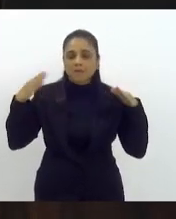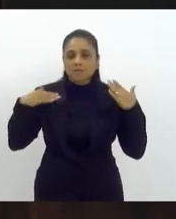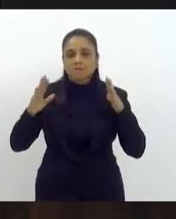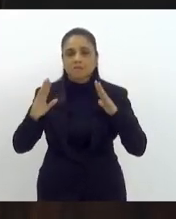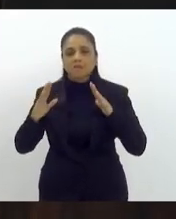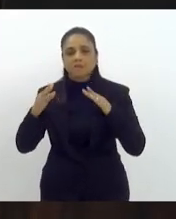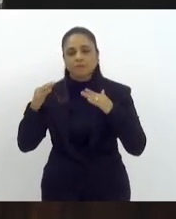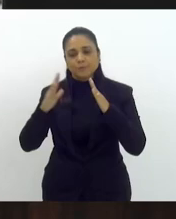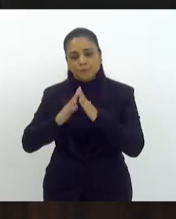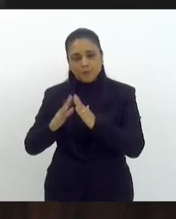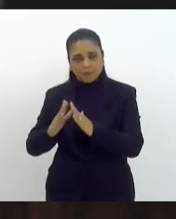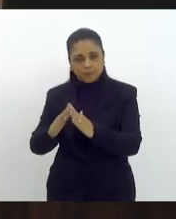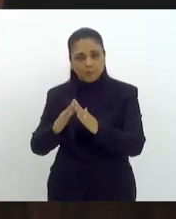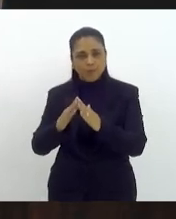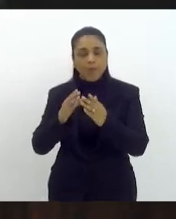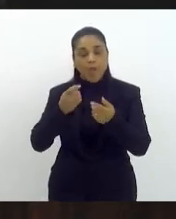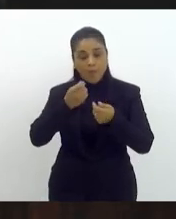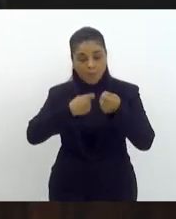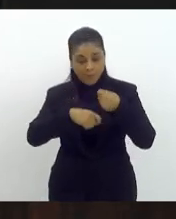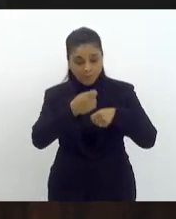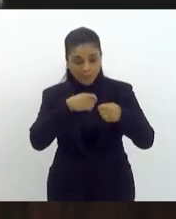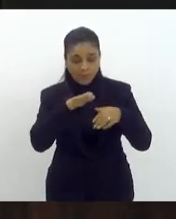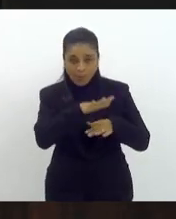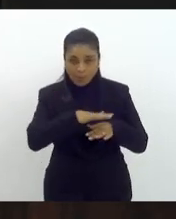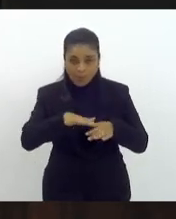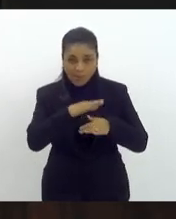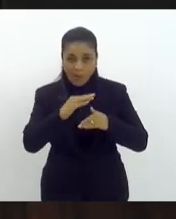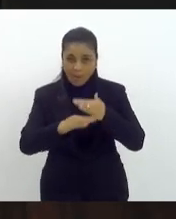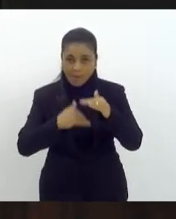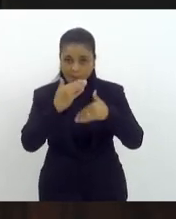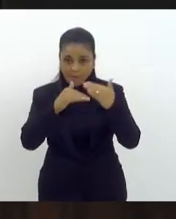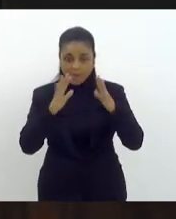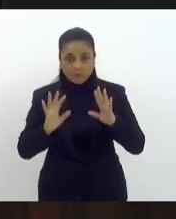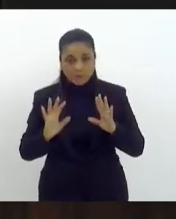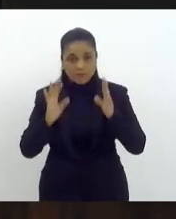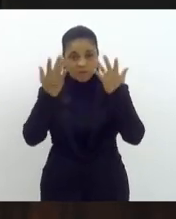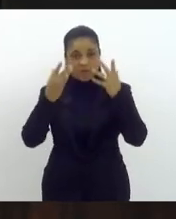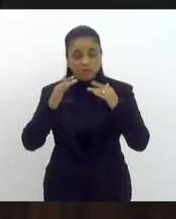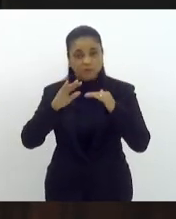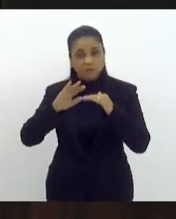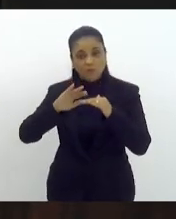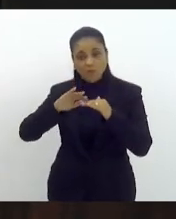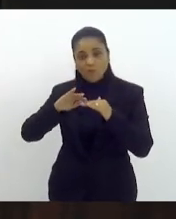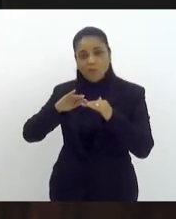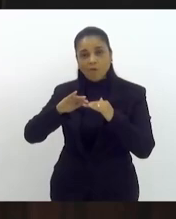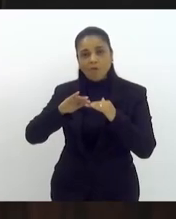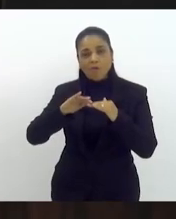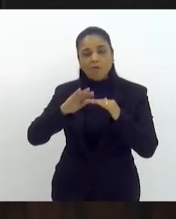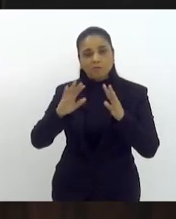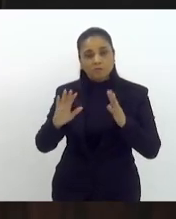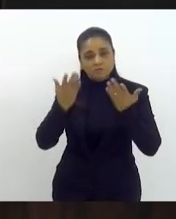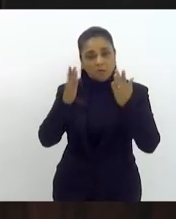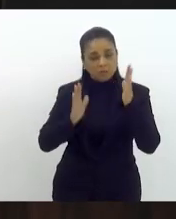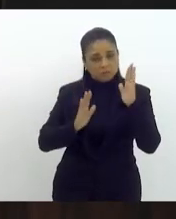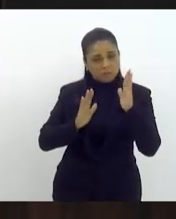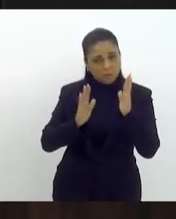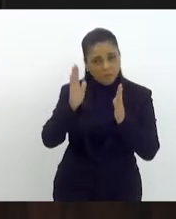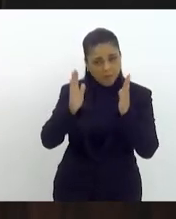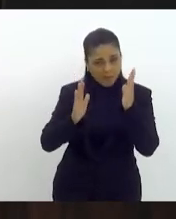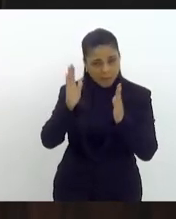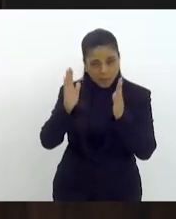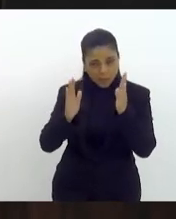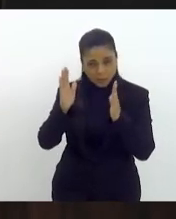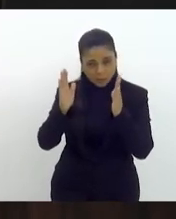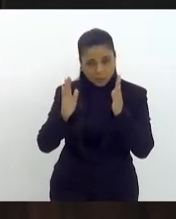incentiva a economia local de forma sazonal porque são eventos realizados fora dos grandes períodos de